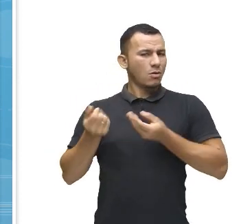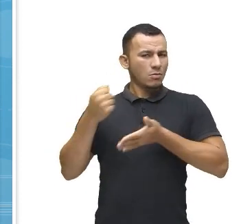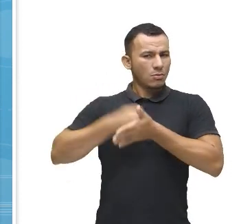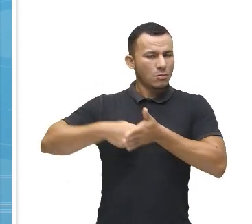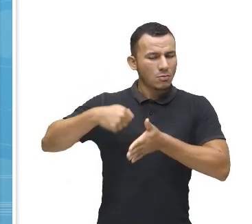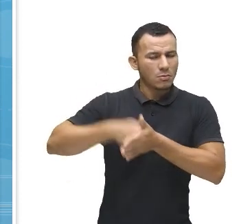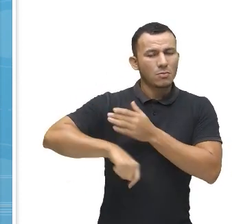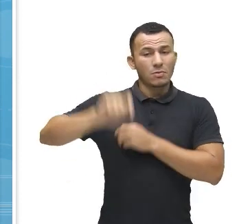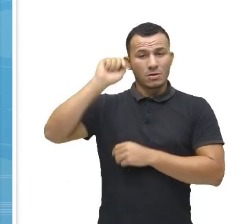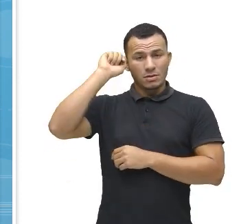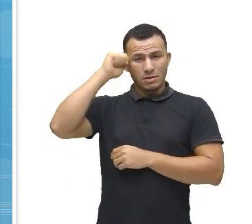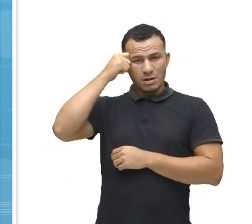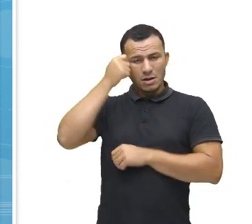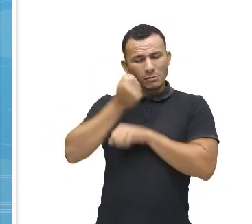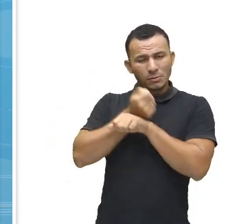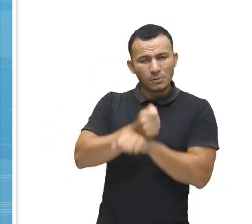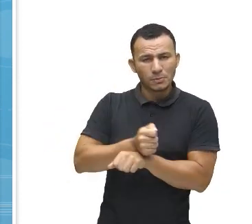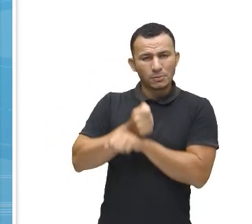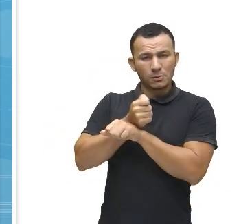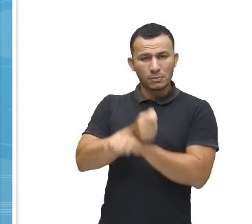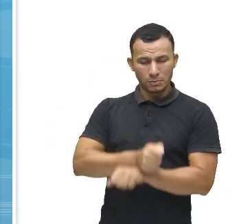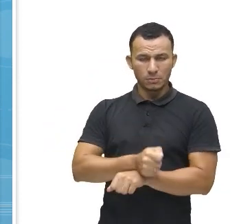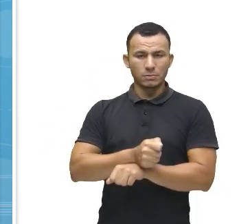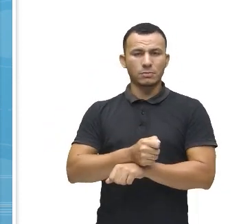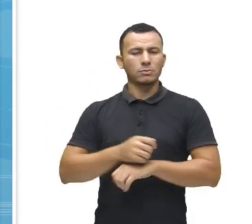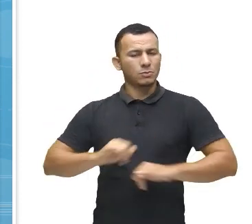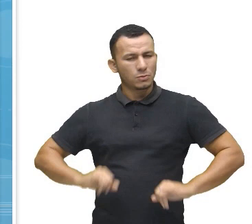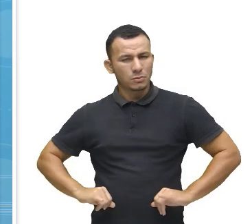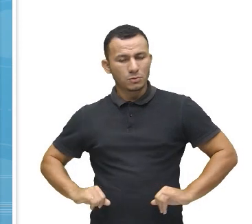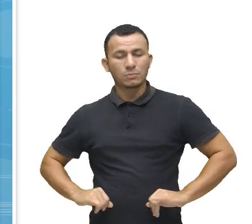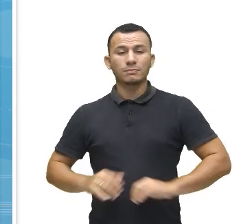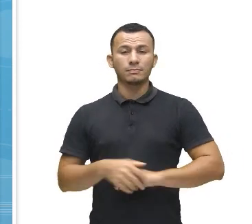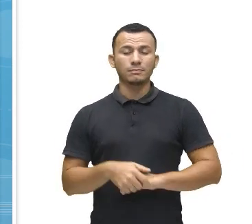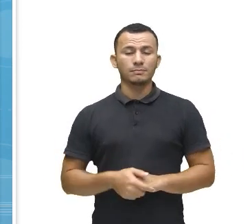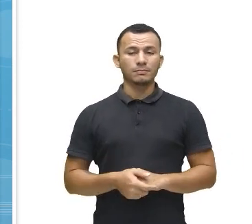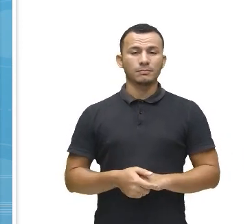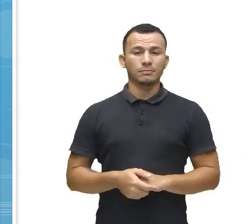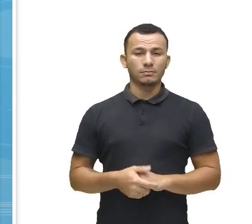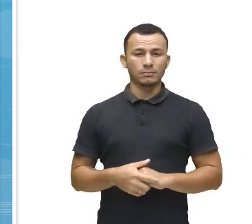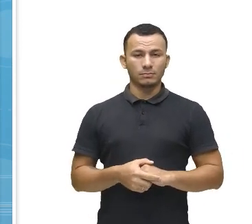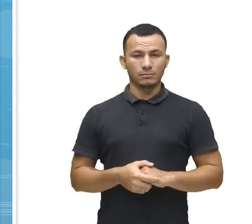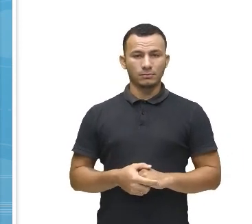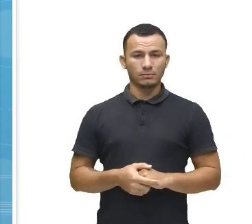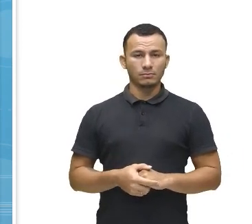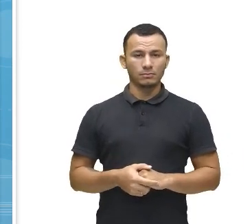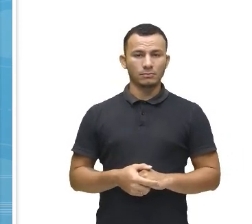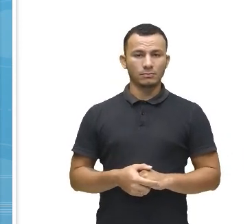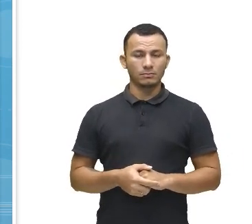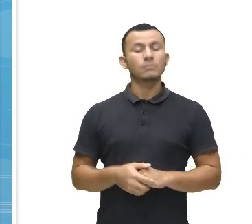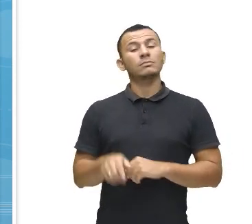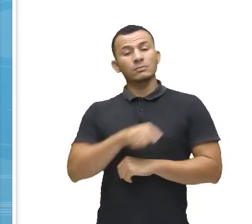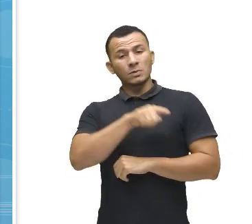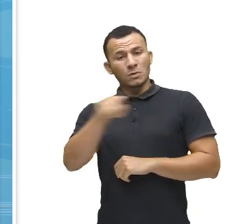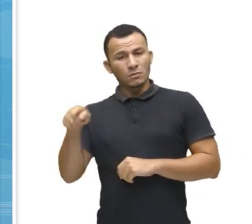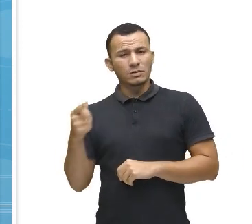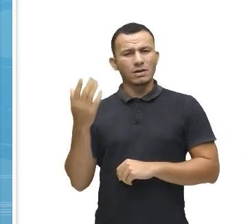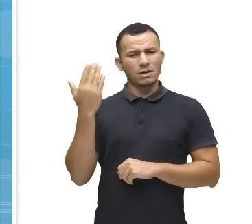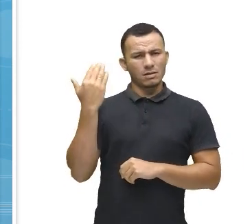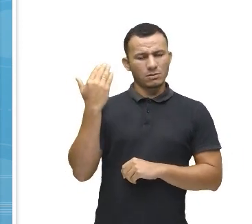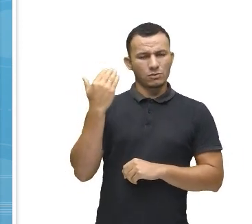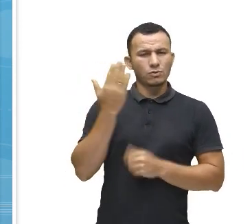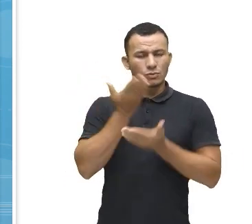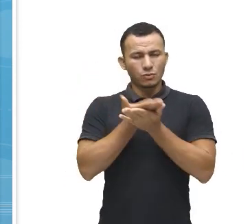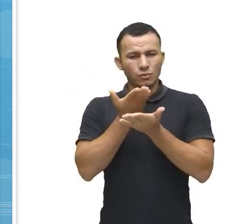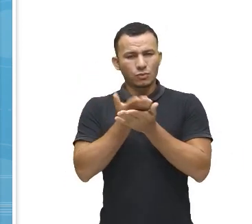negra à escravidão, na escravização. Como já falei para vocês, vocês que participaram da aula anterior,